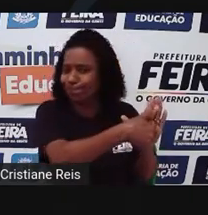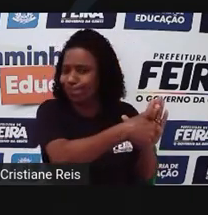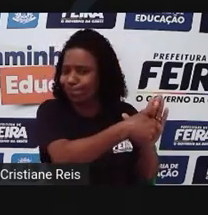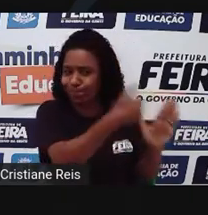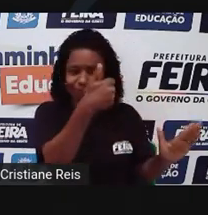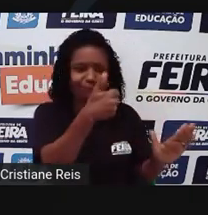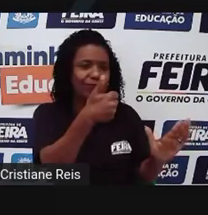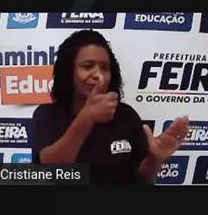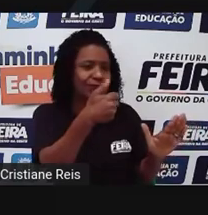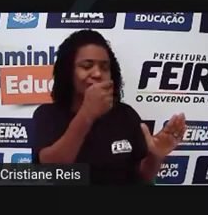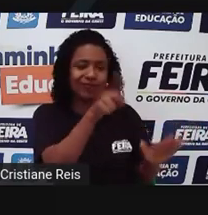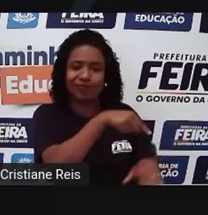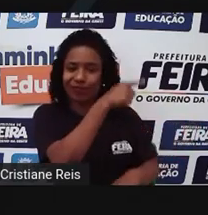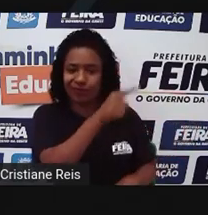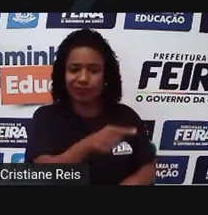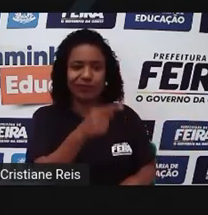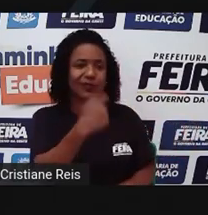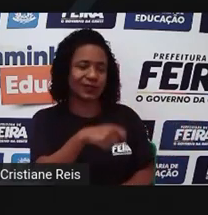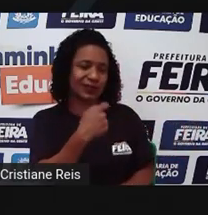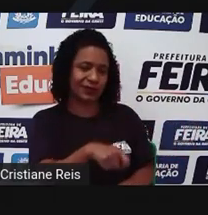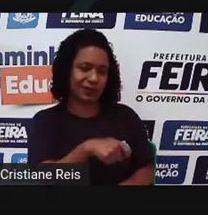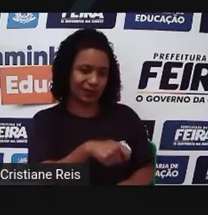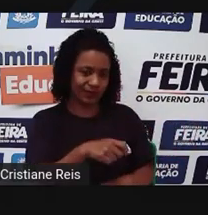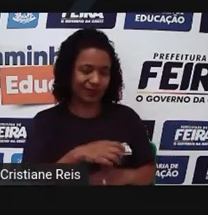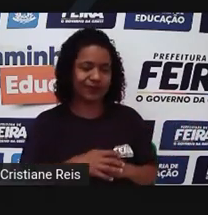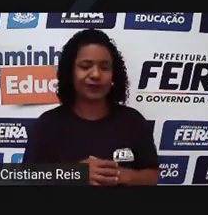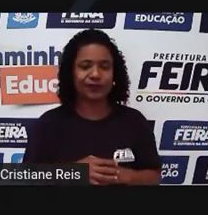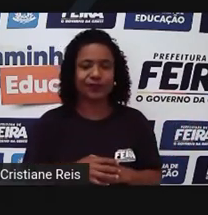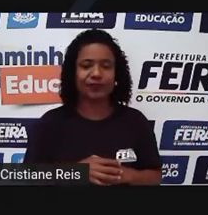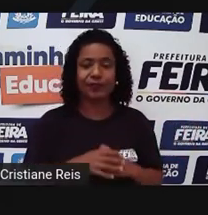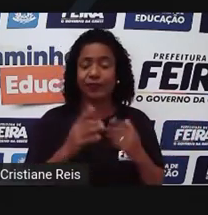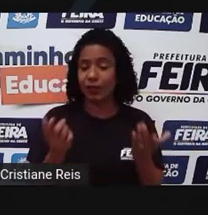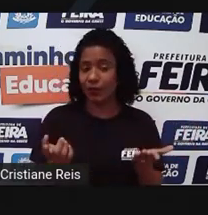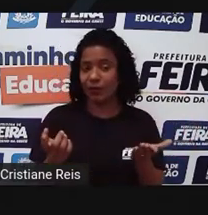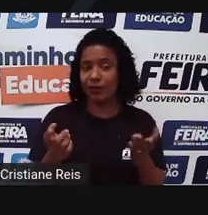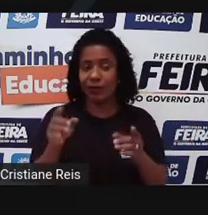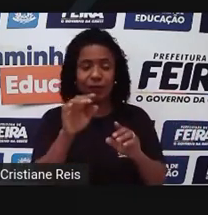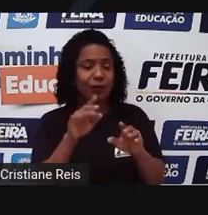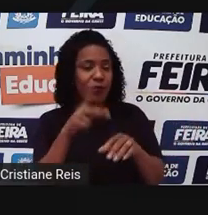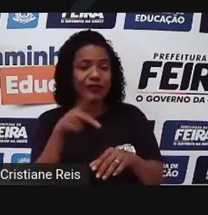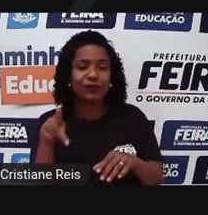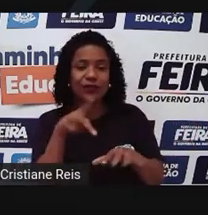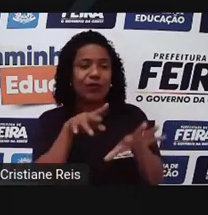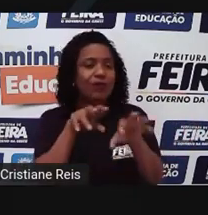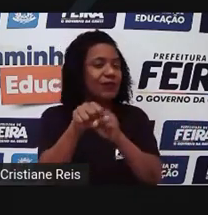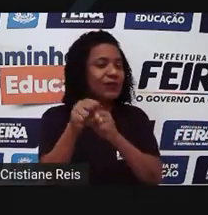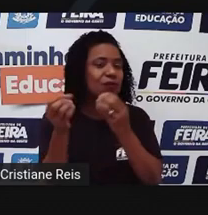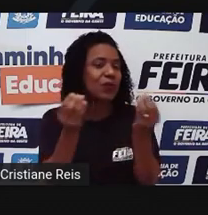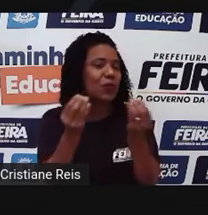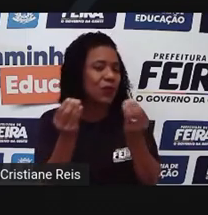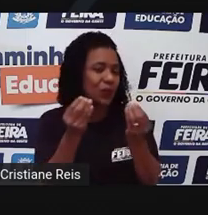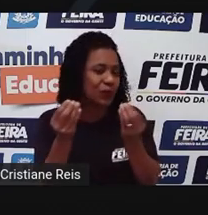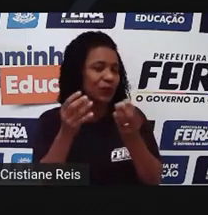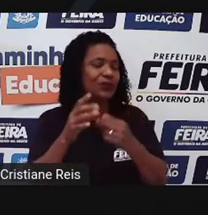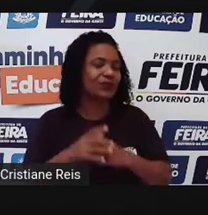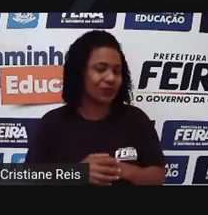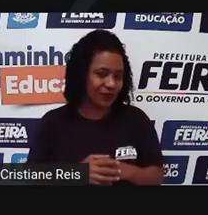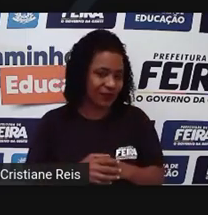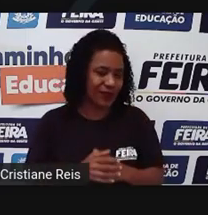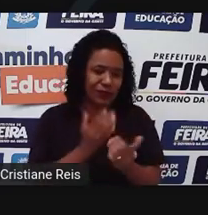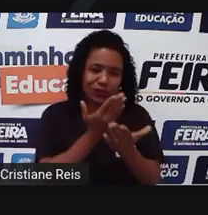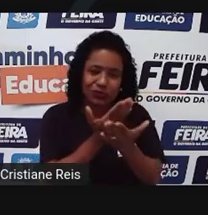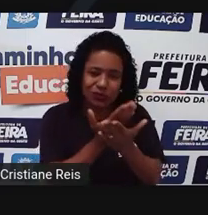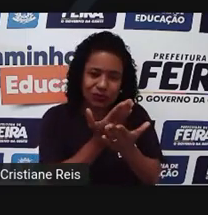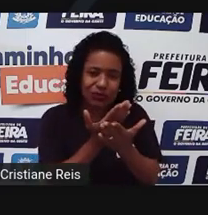fora, que está na sociedade, né? Na formação dos professores, por exemplo, né, tem muitos estudos